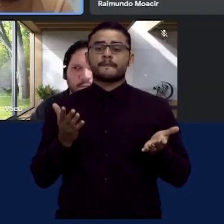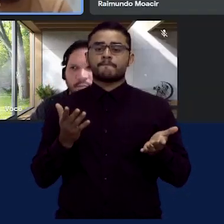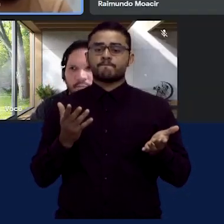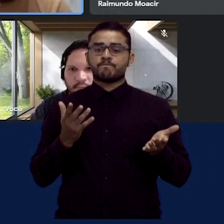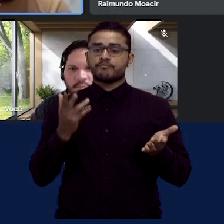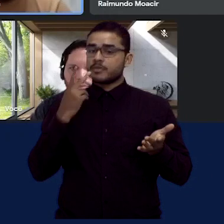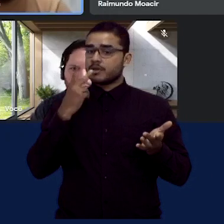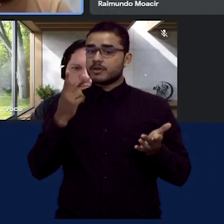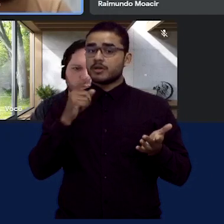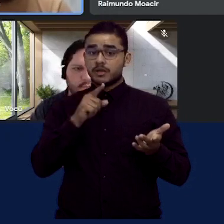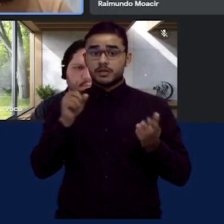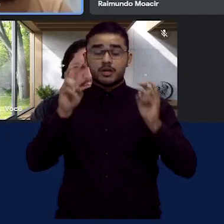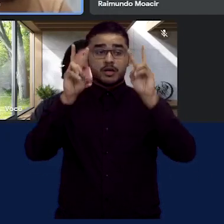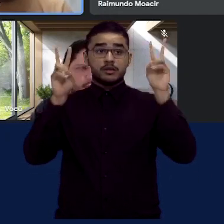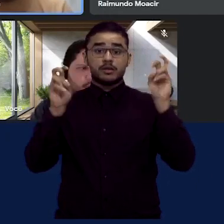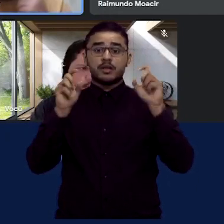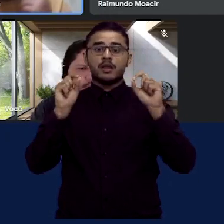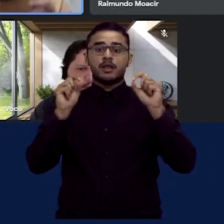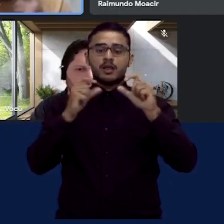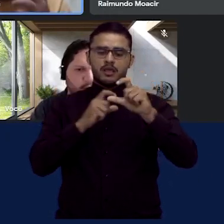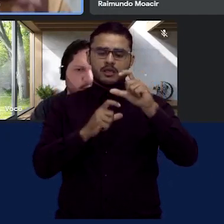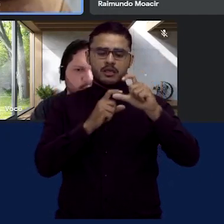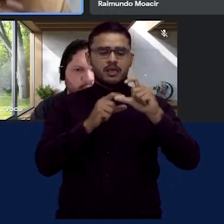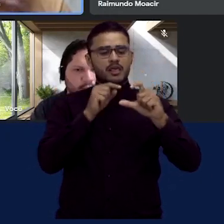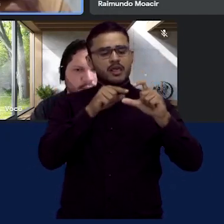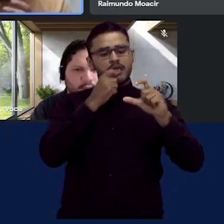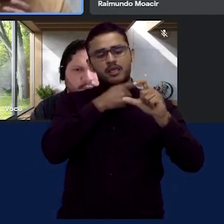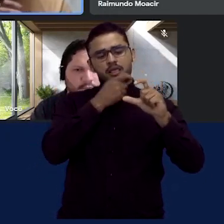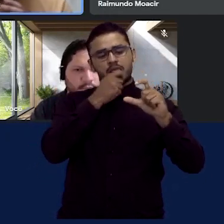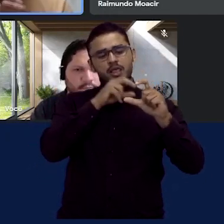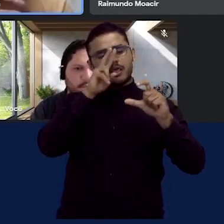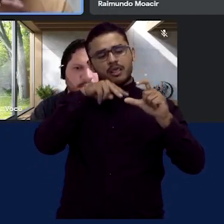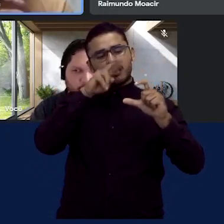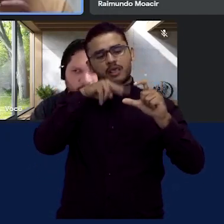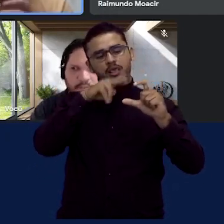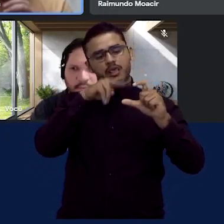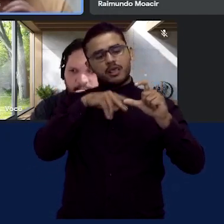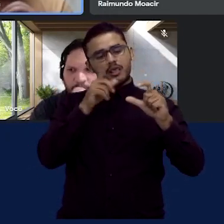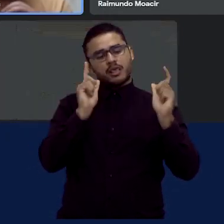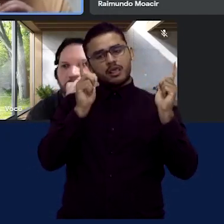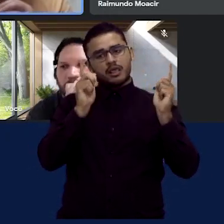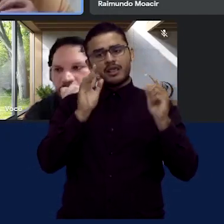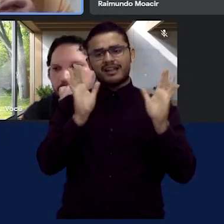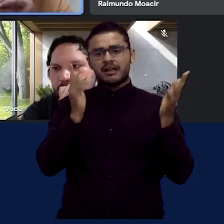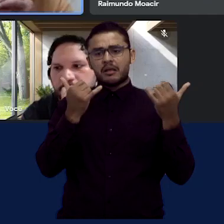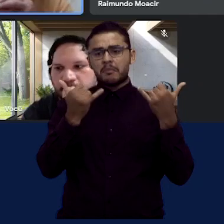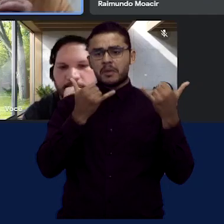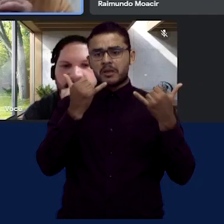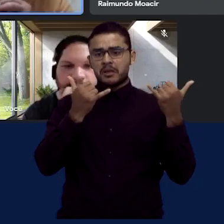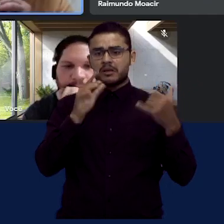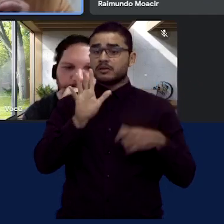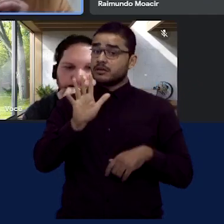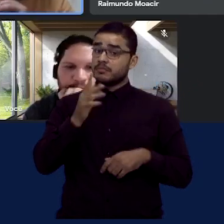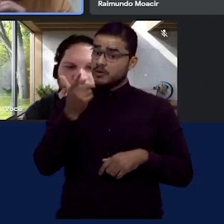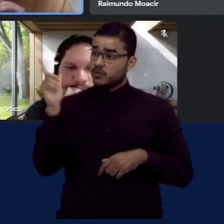do entretenimento. Ok? Eu vou até, vez ou outra, comentar um ou outro material que é interessante, que também vai um pouco além dessa diversão,